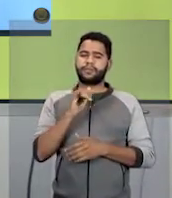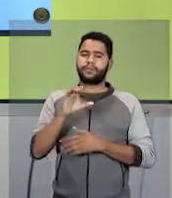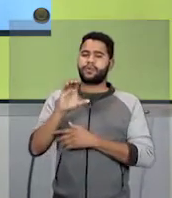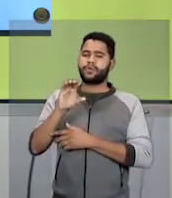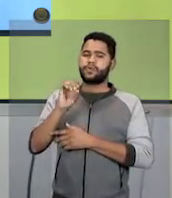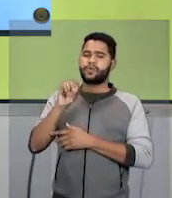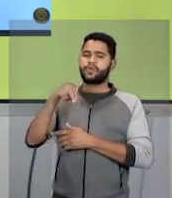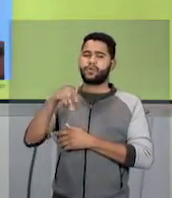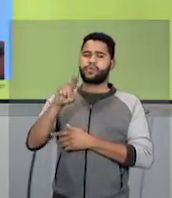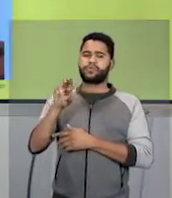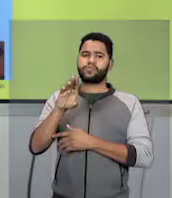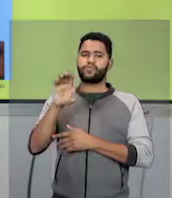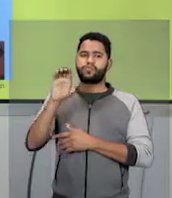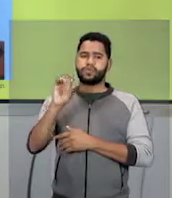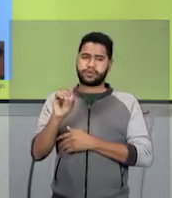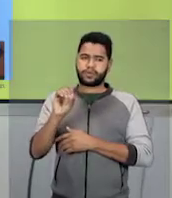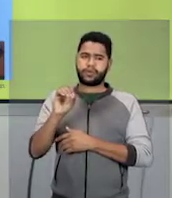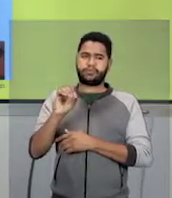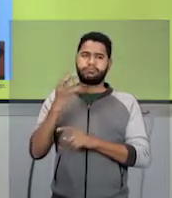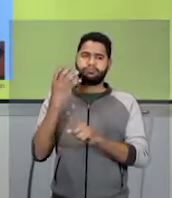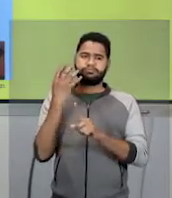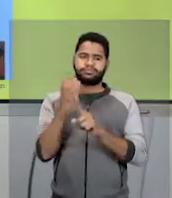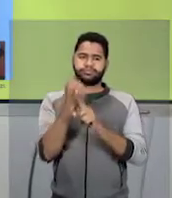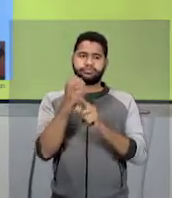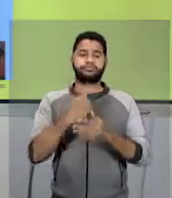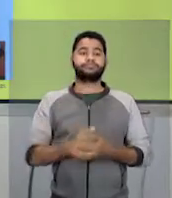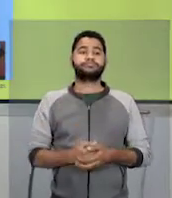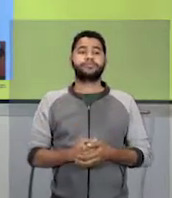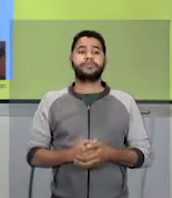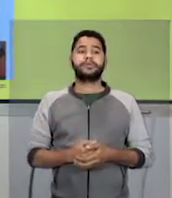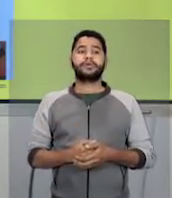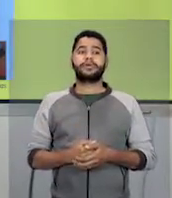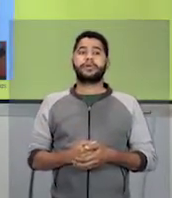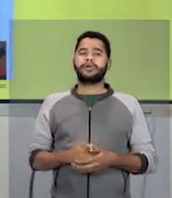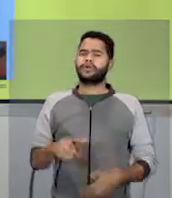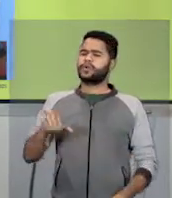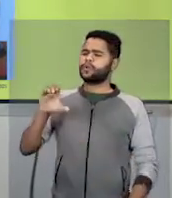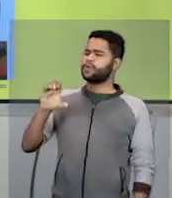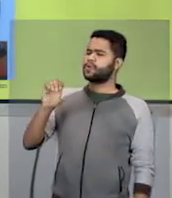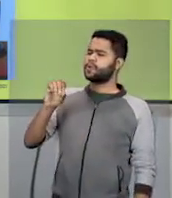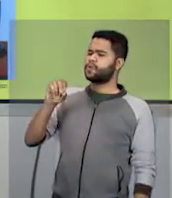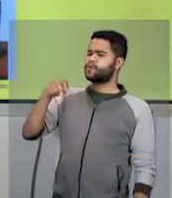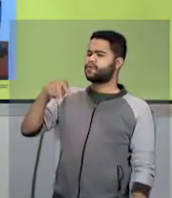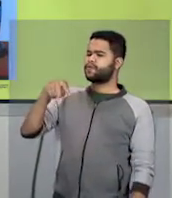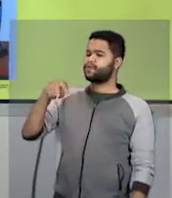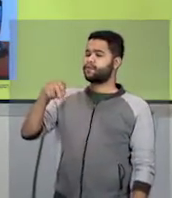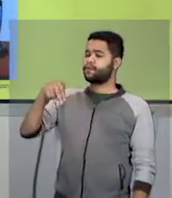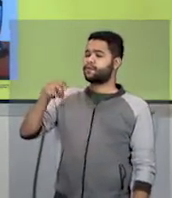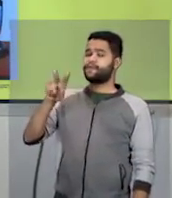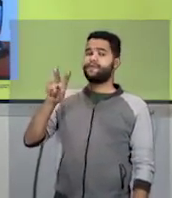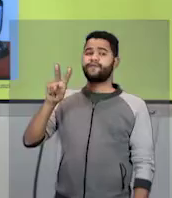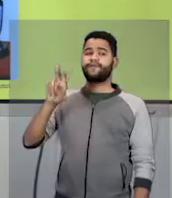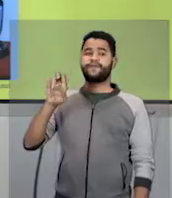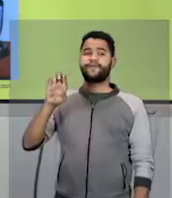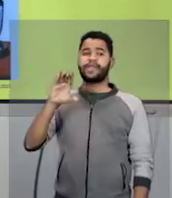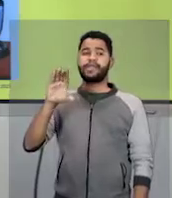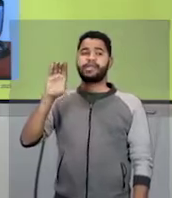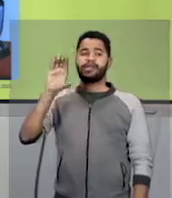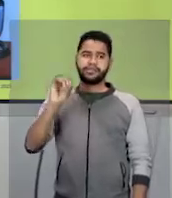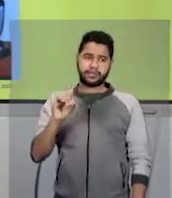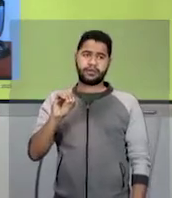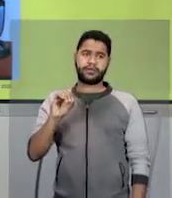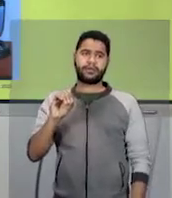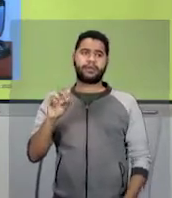térmica. Vamos lá. O que seria a convecção? Normalmente a convecção acontece nos